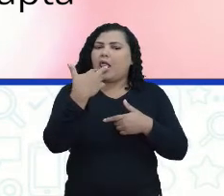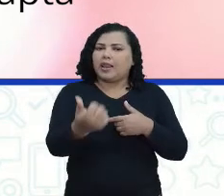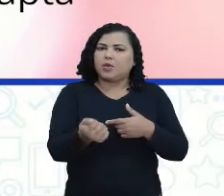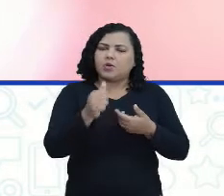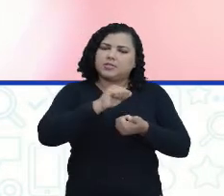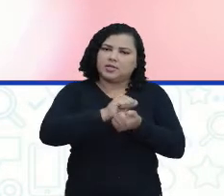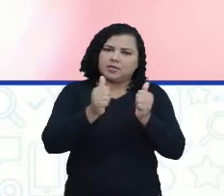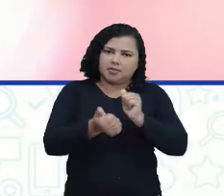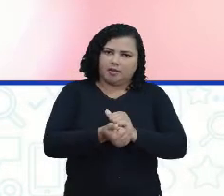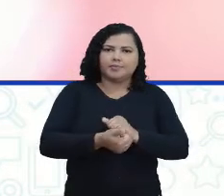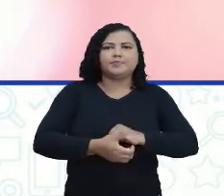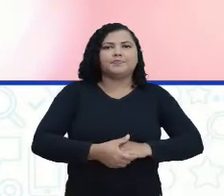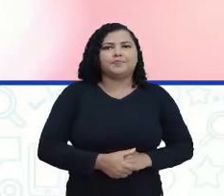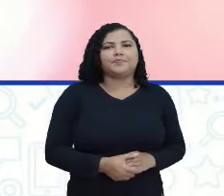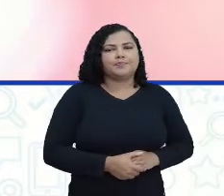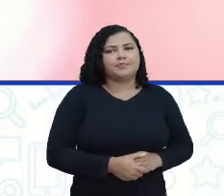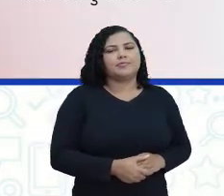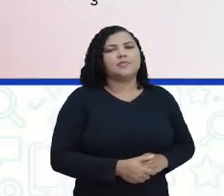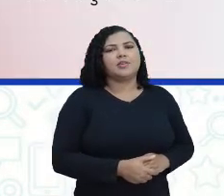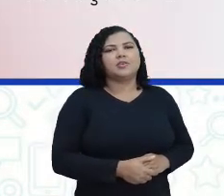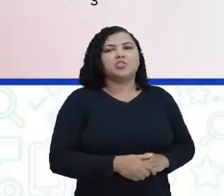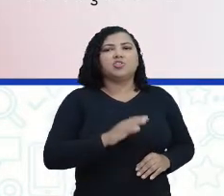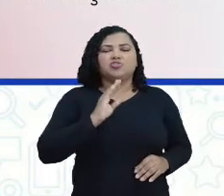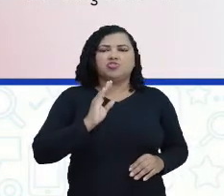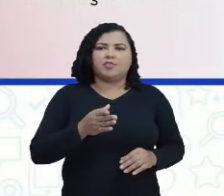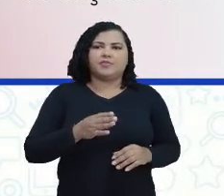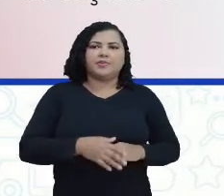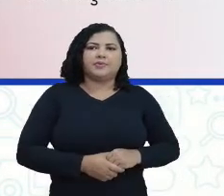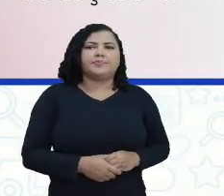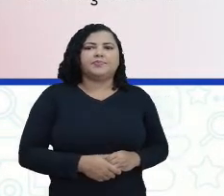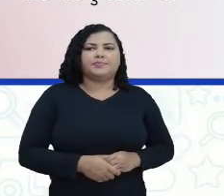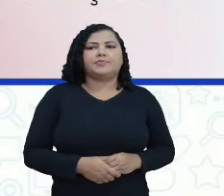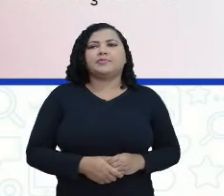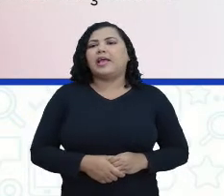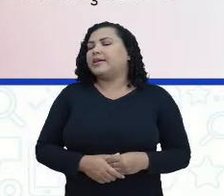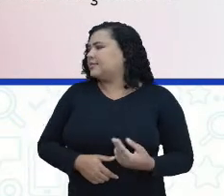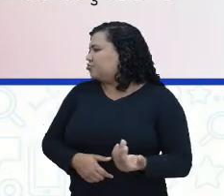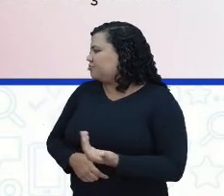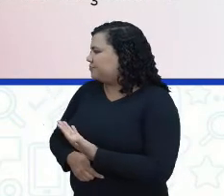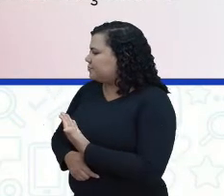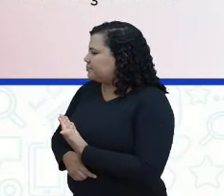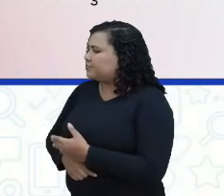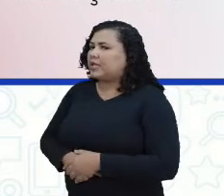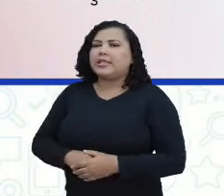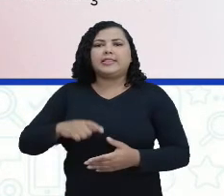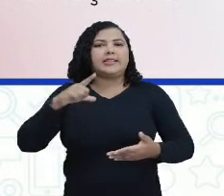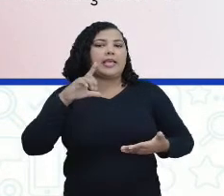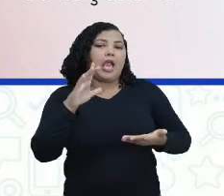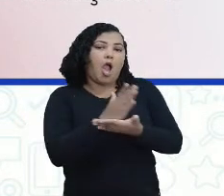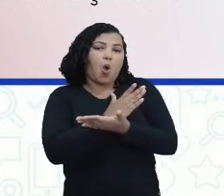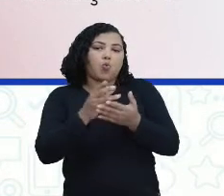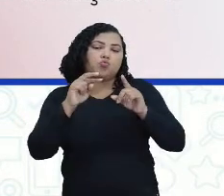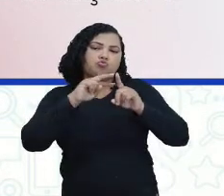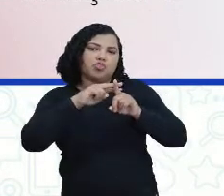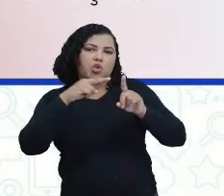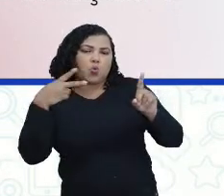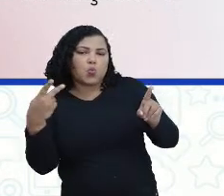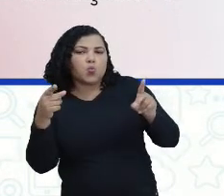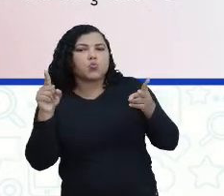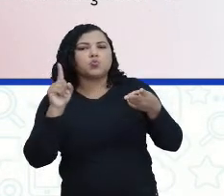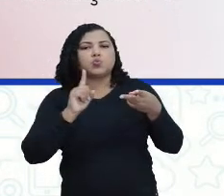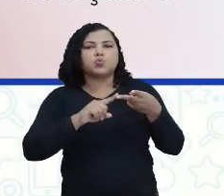adapta-se a eles. E a gente já viu tipo, as siglas, né? Alguns recursos que são mudanças na conjugação